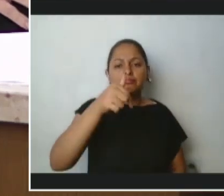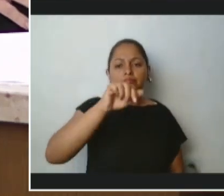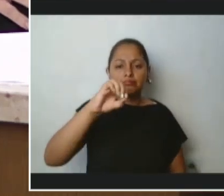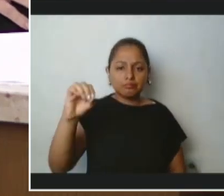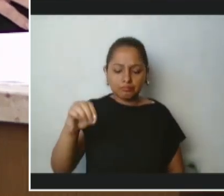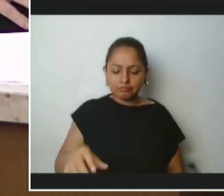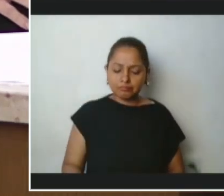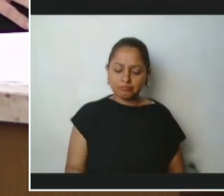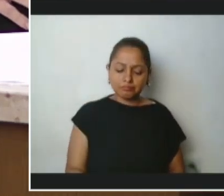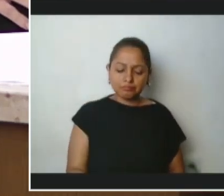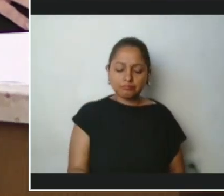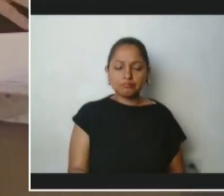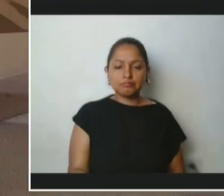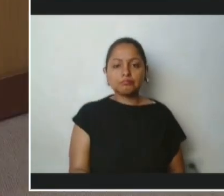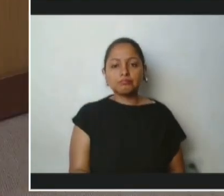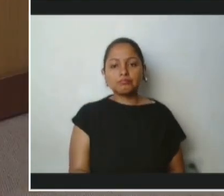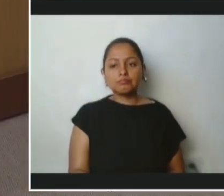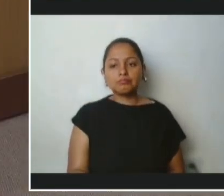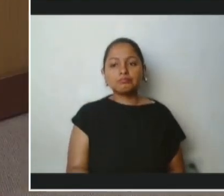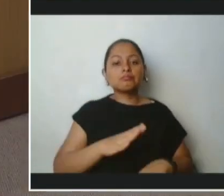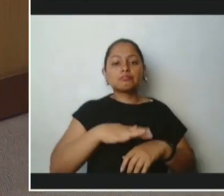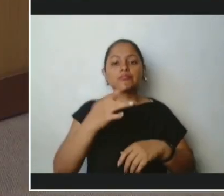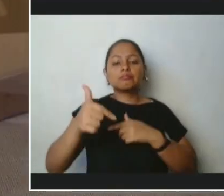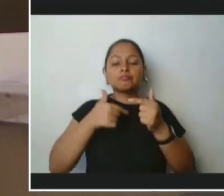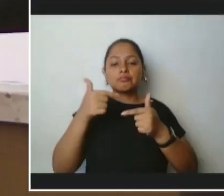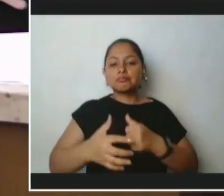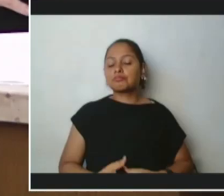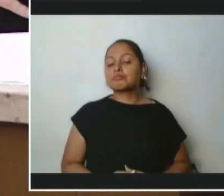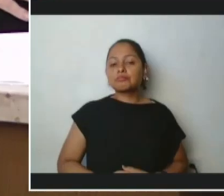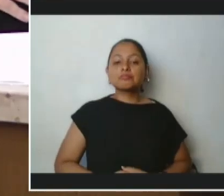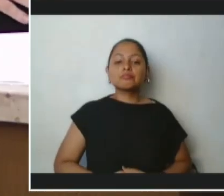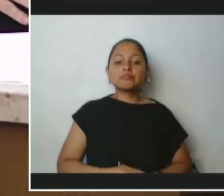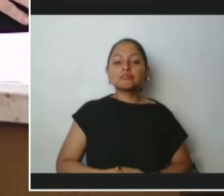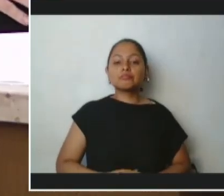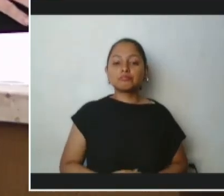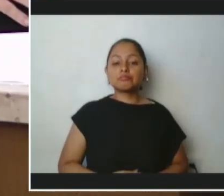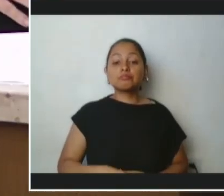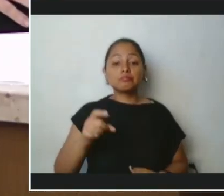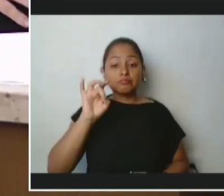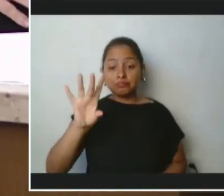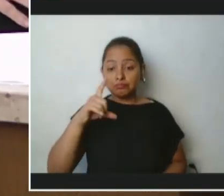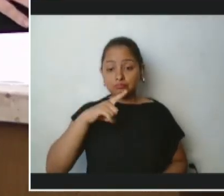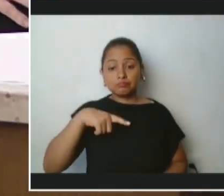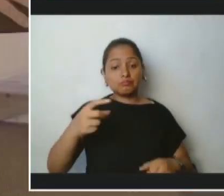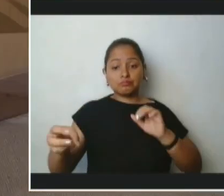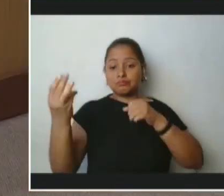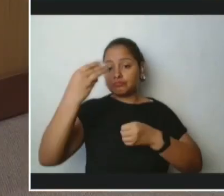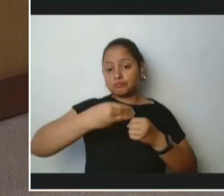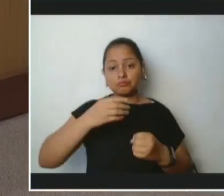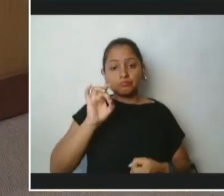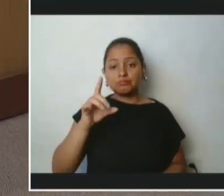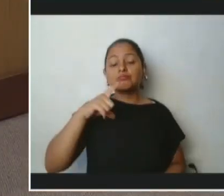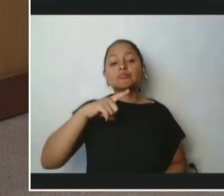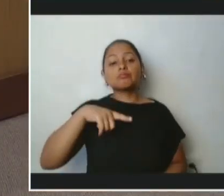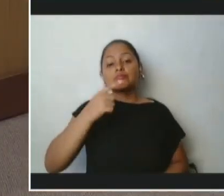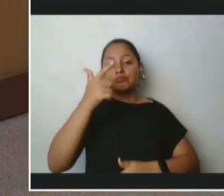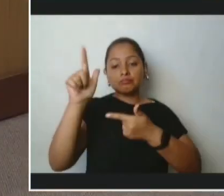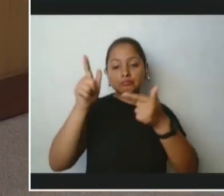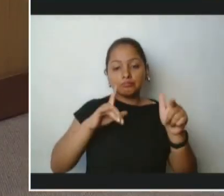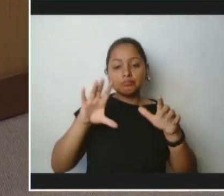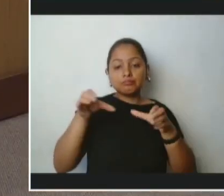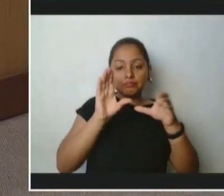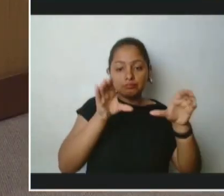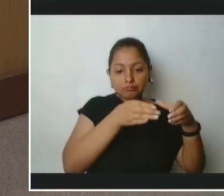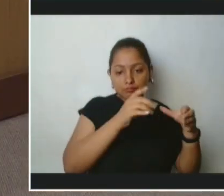É só do município, no caso. Daí tem as outras entidades ainda. E daí esse outro